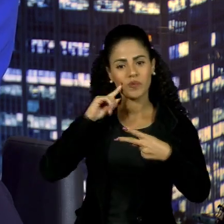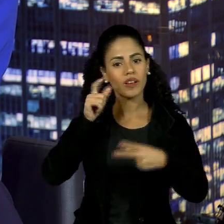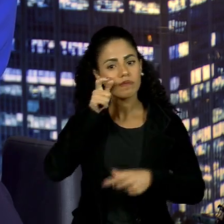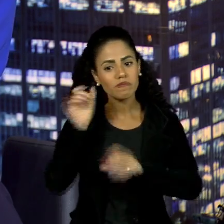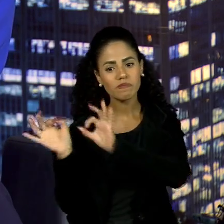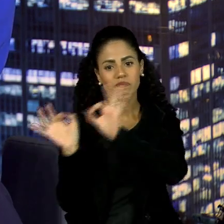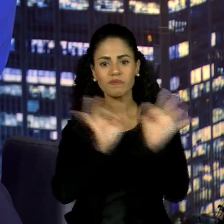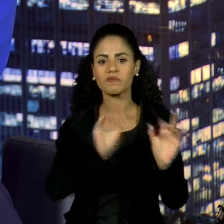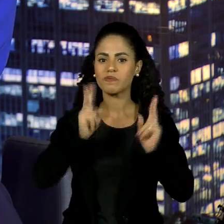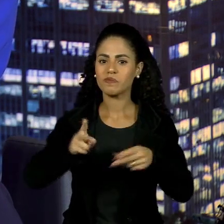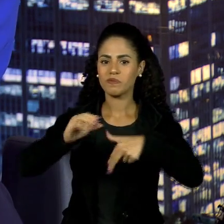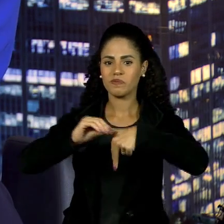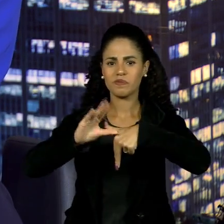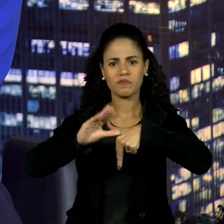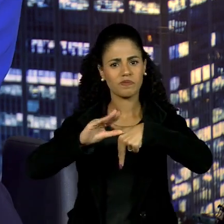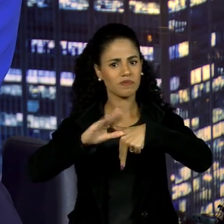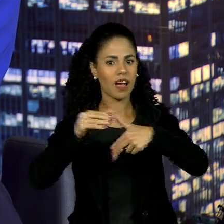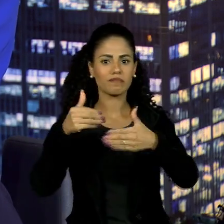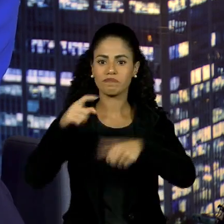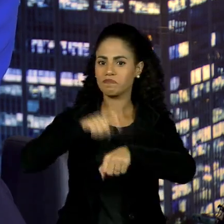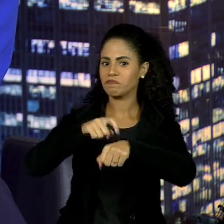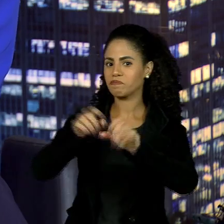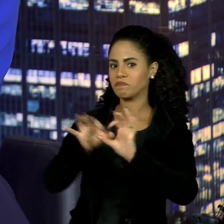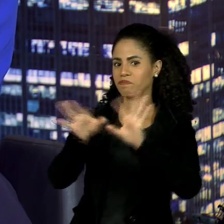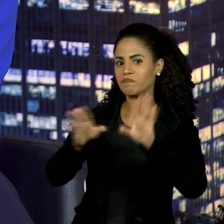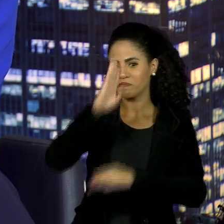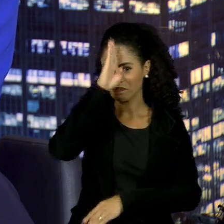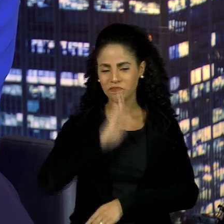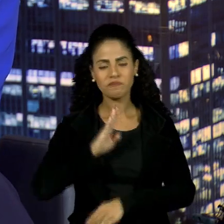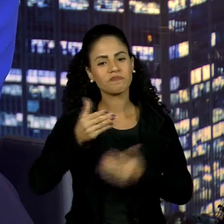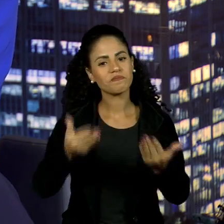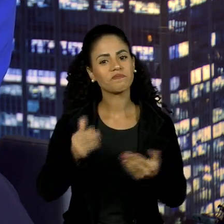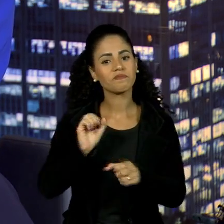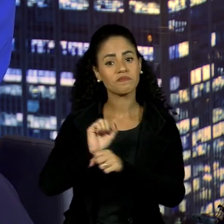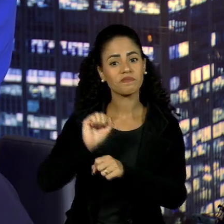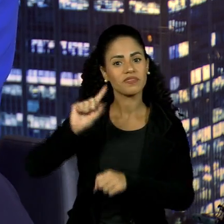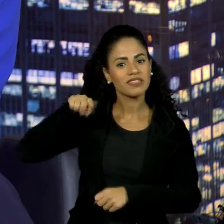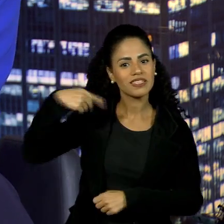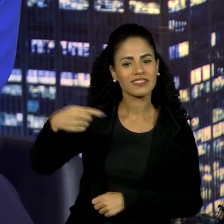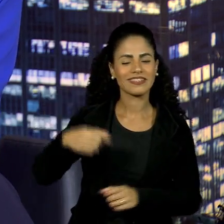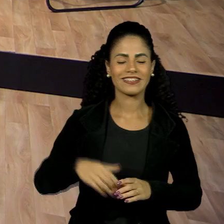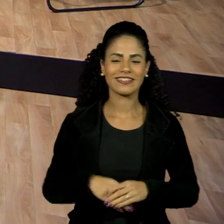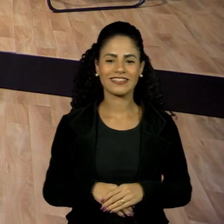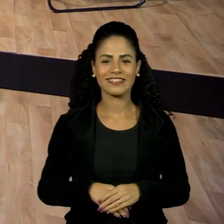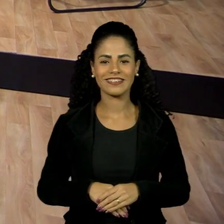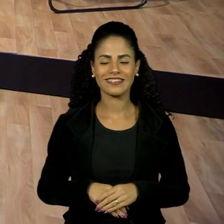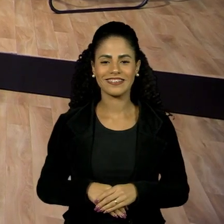programas da TV Cultura quando e onde quiser, de graça. Espero vocês semana que vem. Até lá!